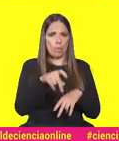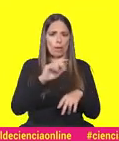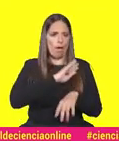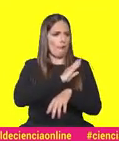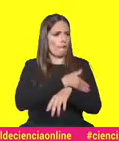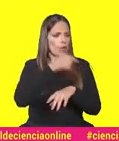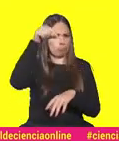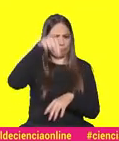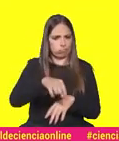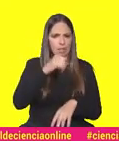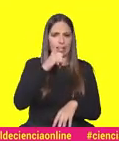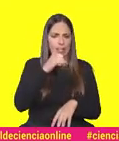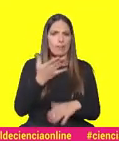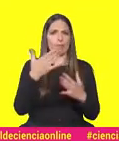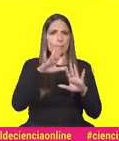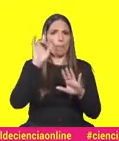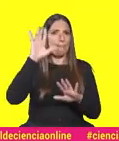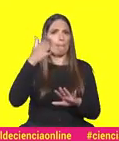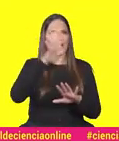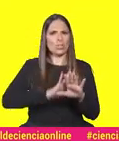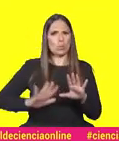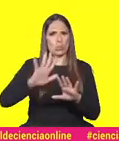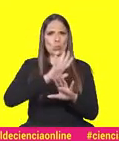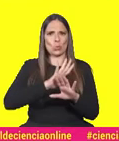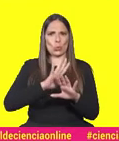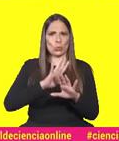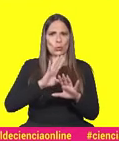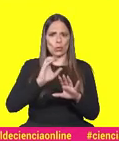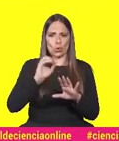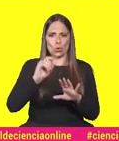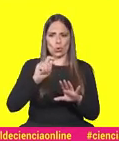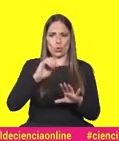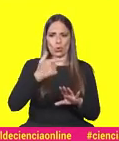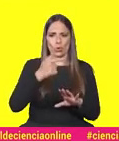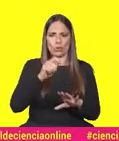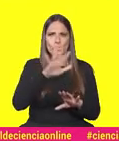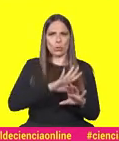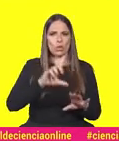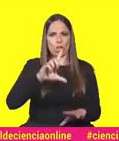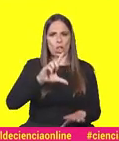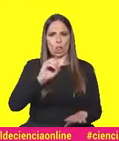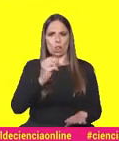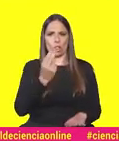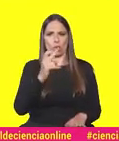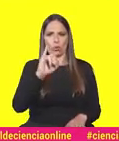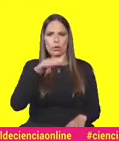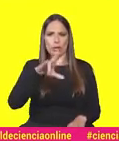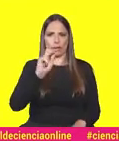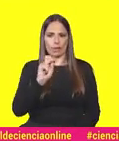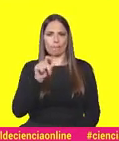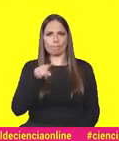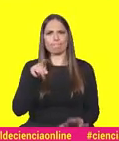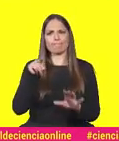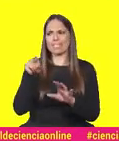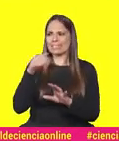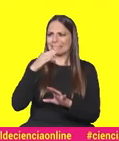Aveiro até o Algarve, mas sobretudo ali na zona da região oeste, na região da Lourinhã. Mas, Otávio, a paleontologia